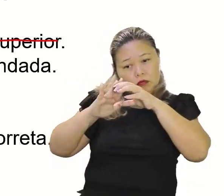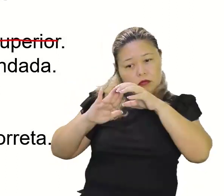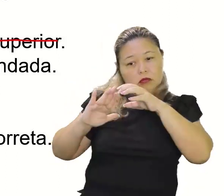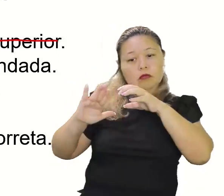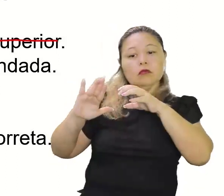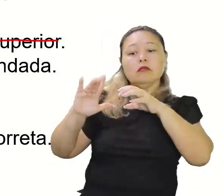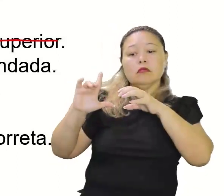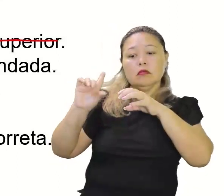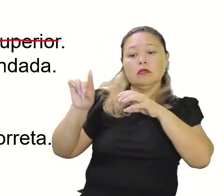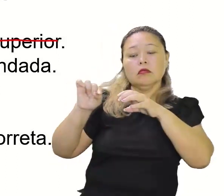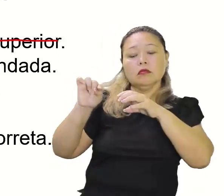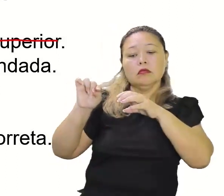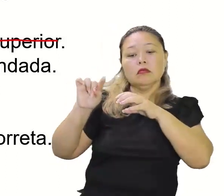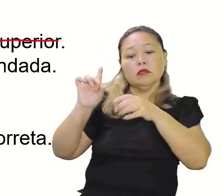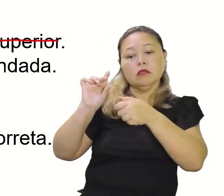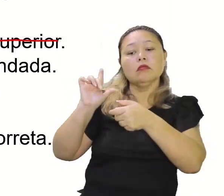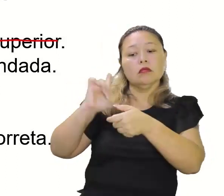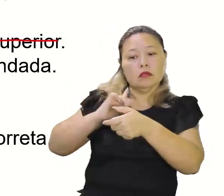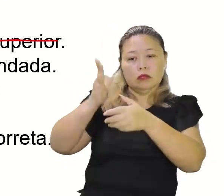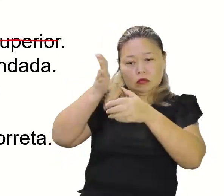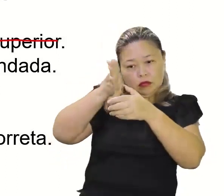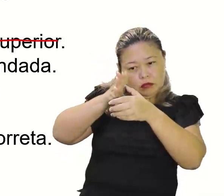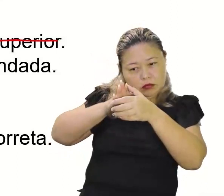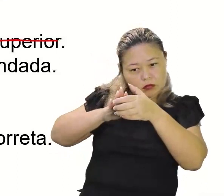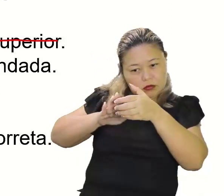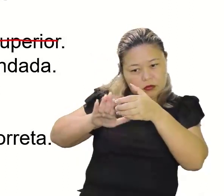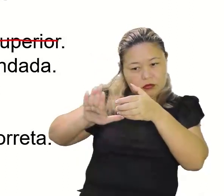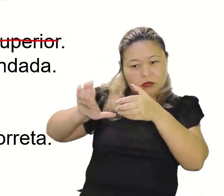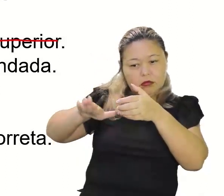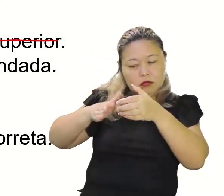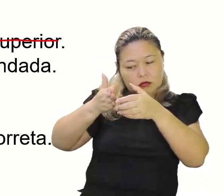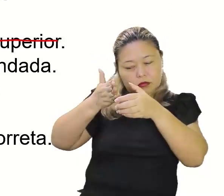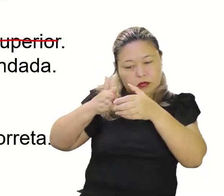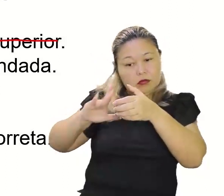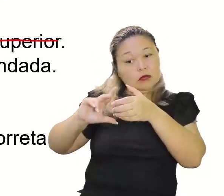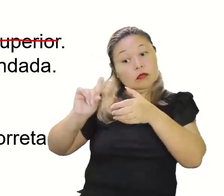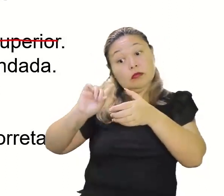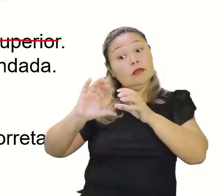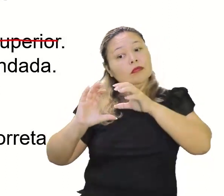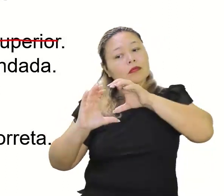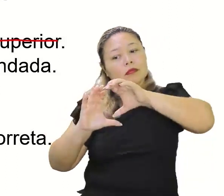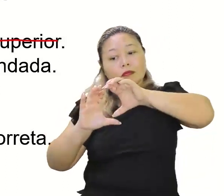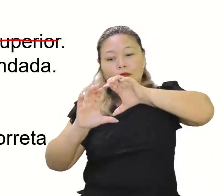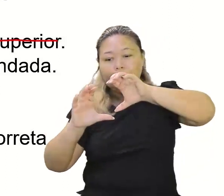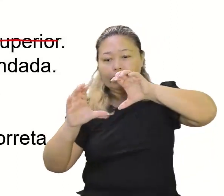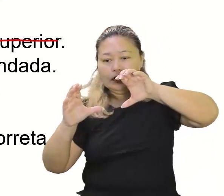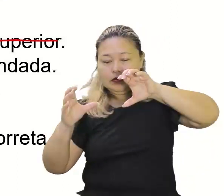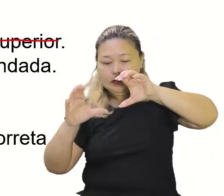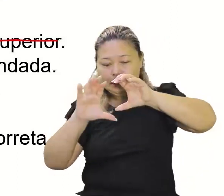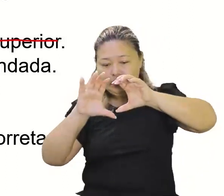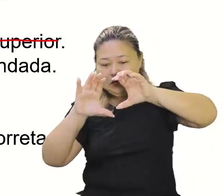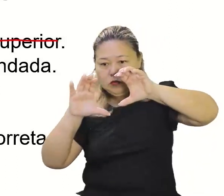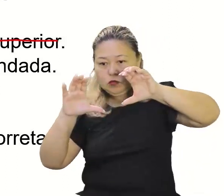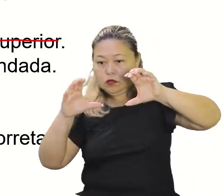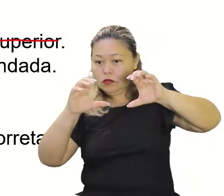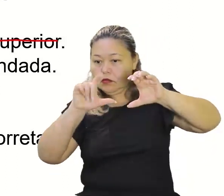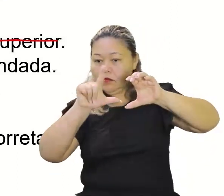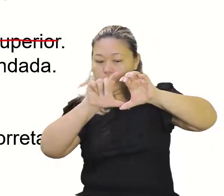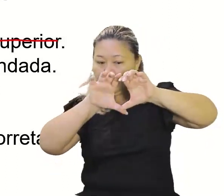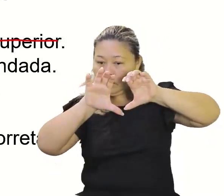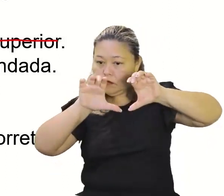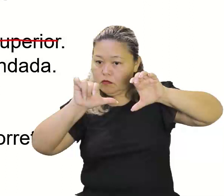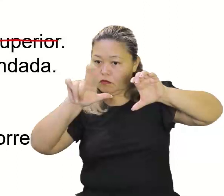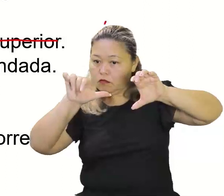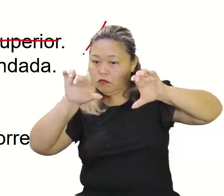que é verdadeira, não é? Pois possui uma parte arredondada. Mas não é suficientemente não é para ser cilindro, para garantir, né? Que é um cilindro, tem que ter só